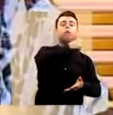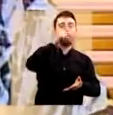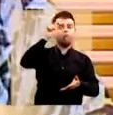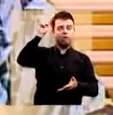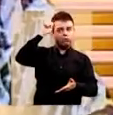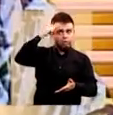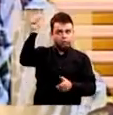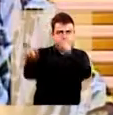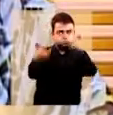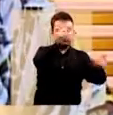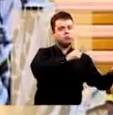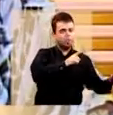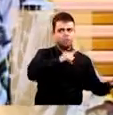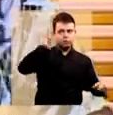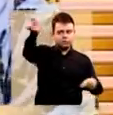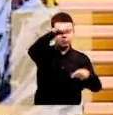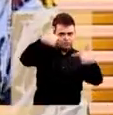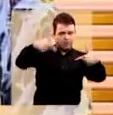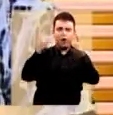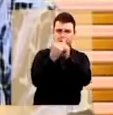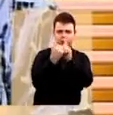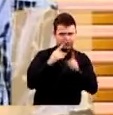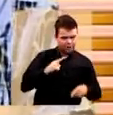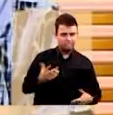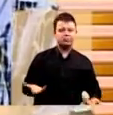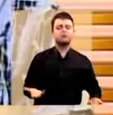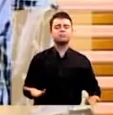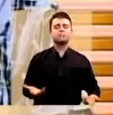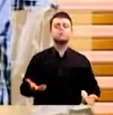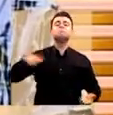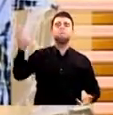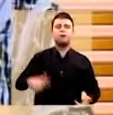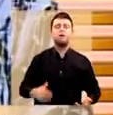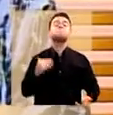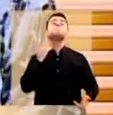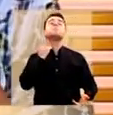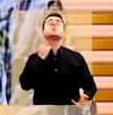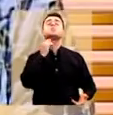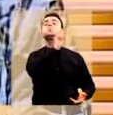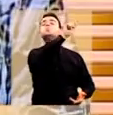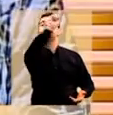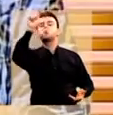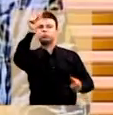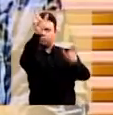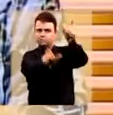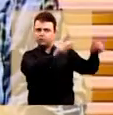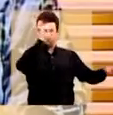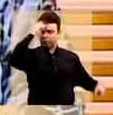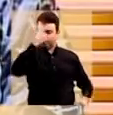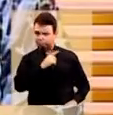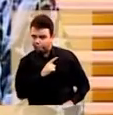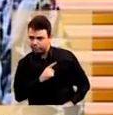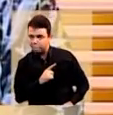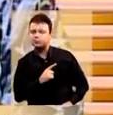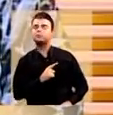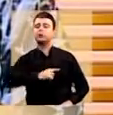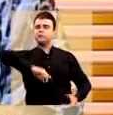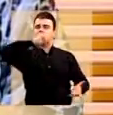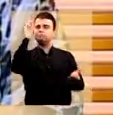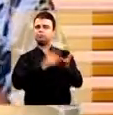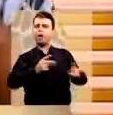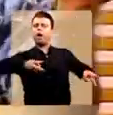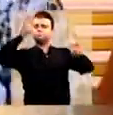atendendo, né? Vamos nos bancos. Então, você nota que a exclusão